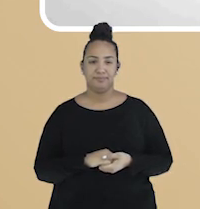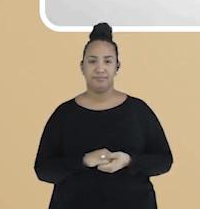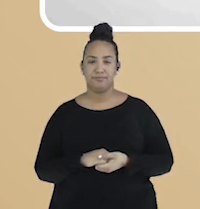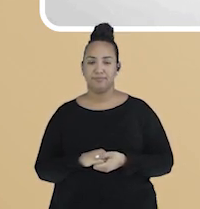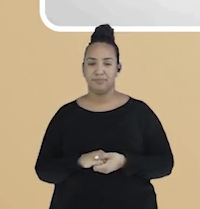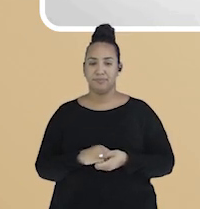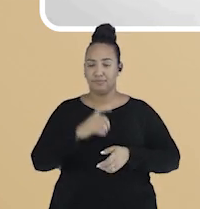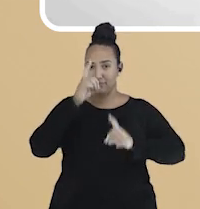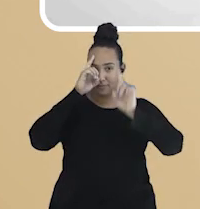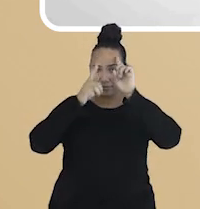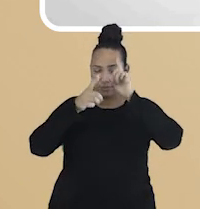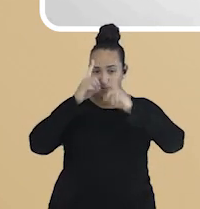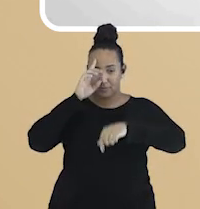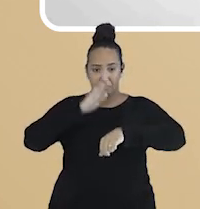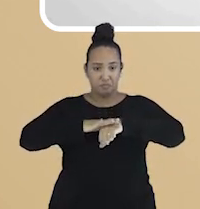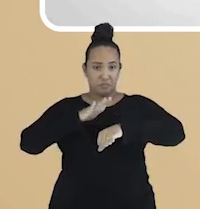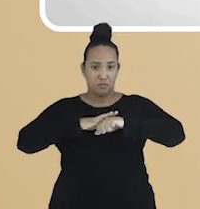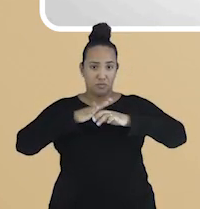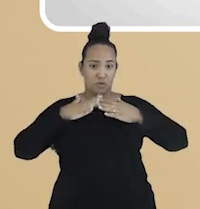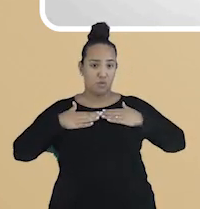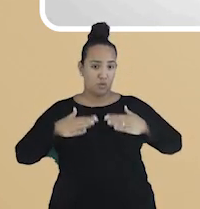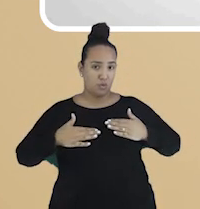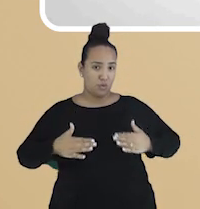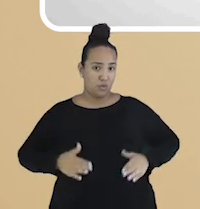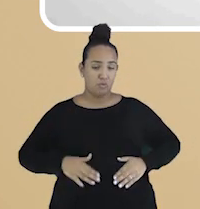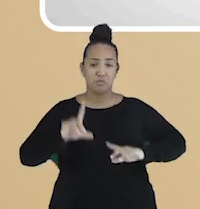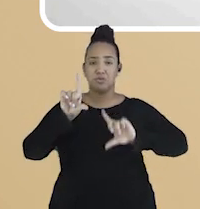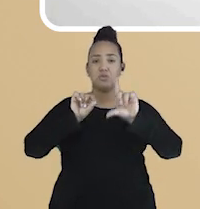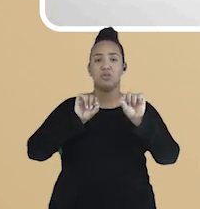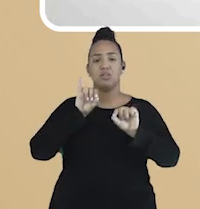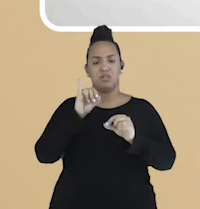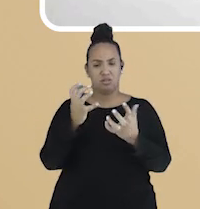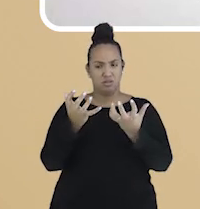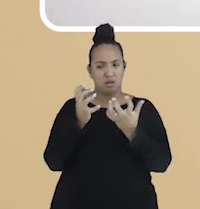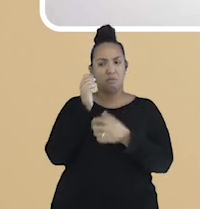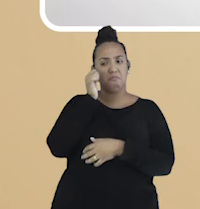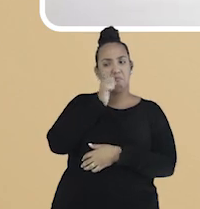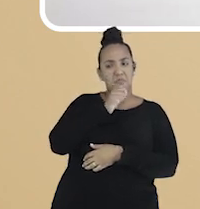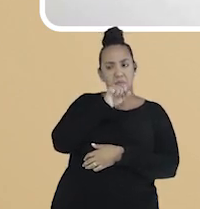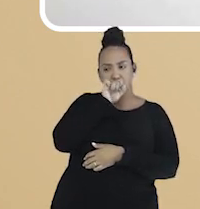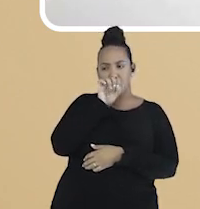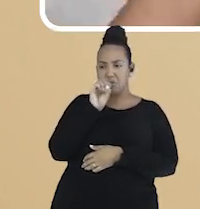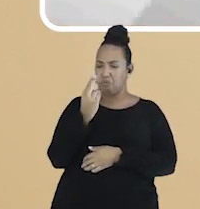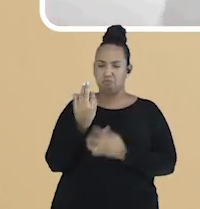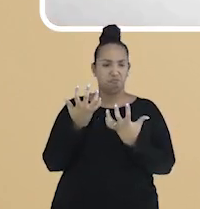Quando tomam decisões sobre o seu próprio corpo e decidem se querem ser mãe ou não.